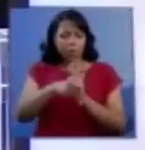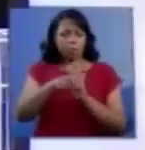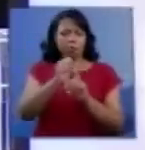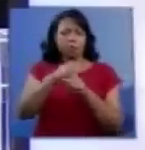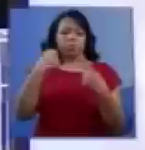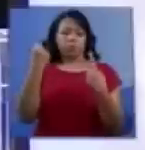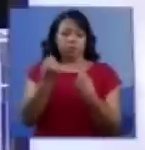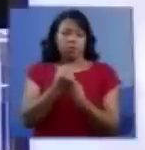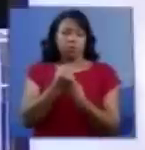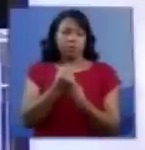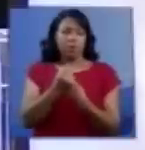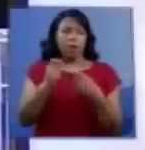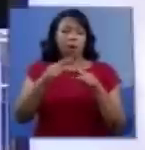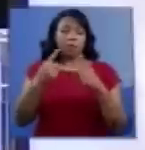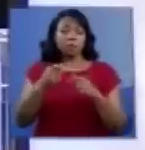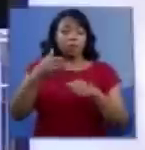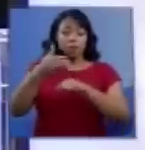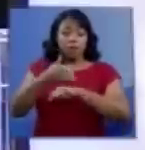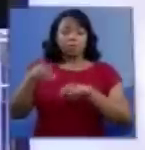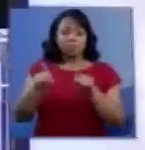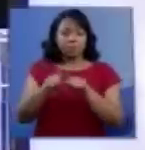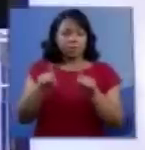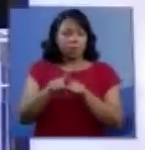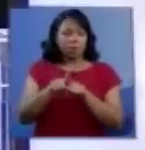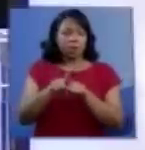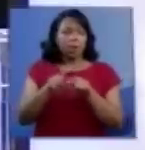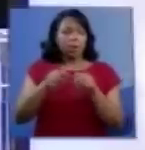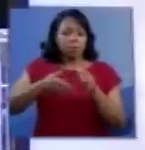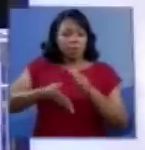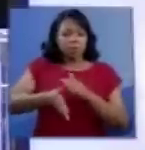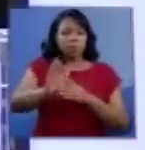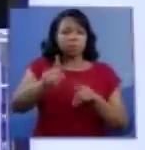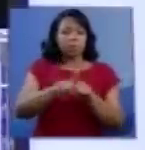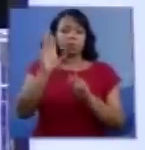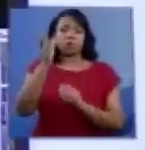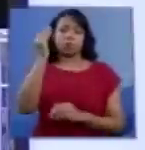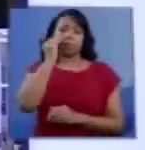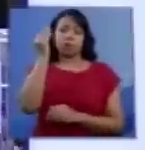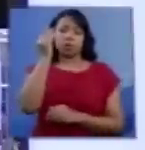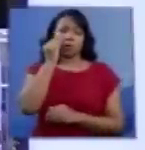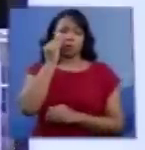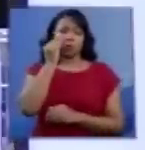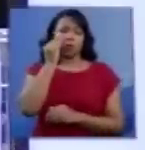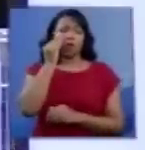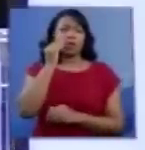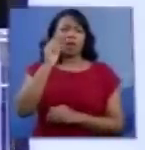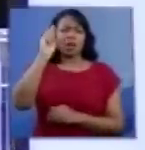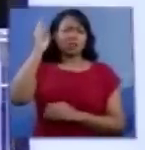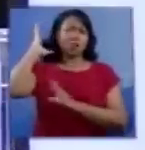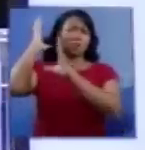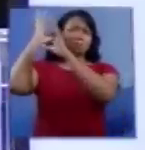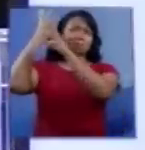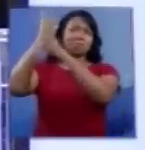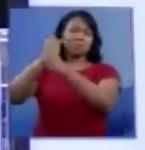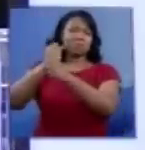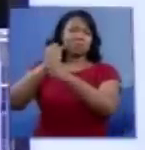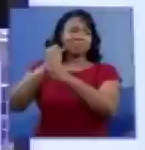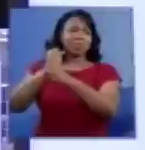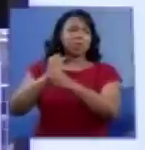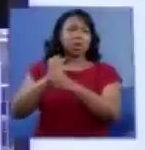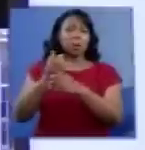exatamente de entrar num eugenismo que já passamos pela experiência na história da humanidade e